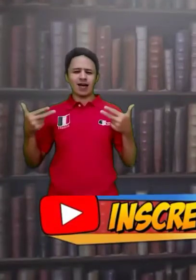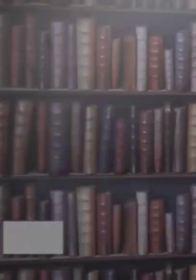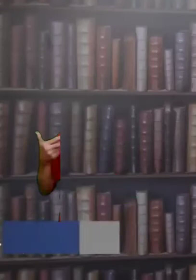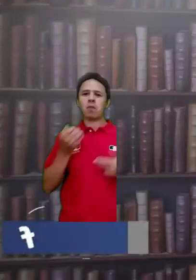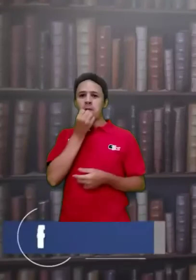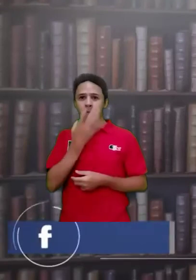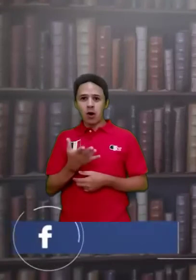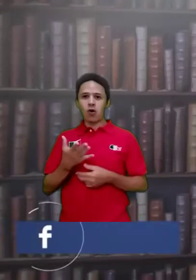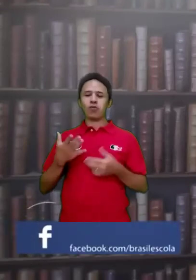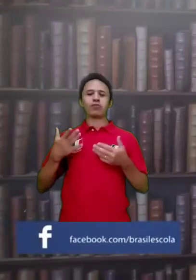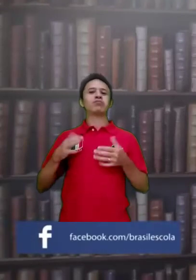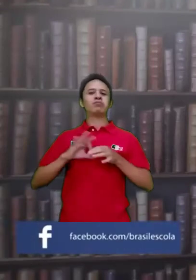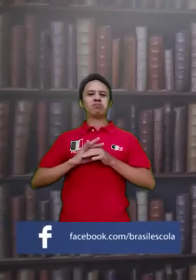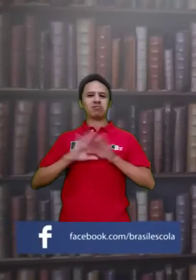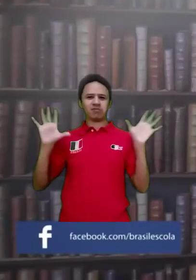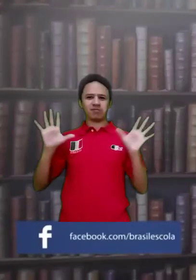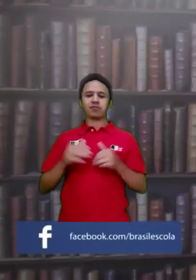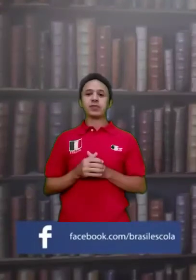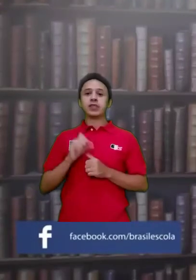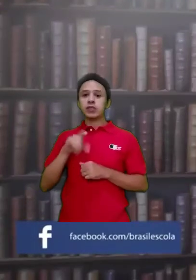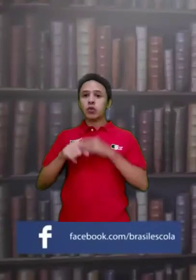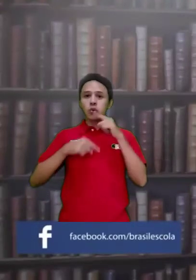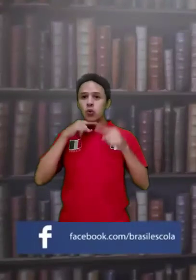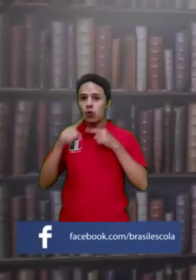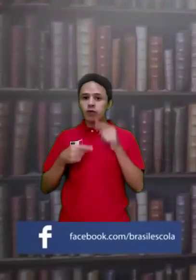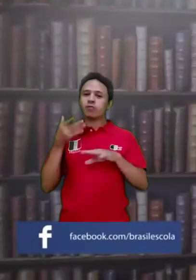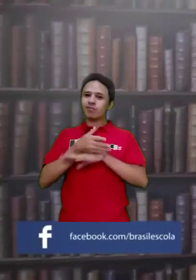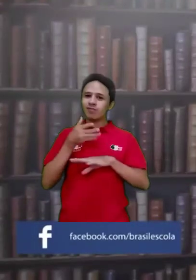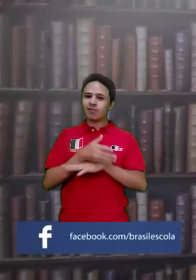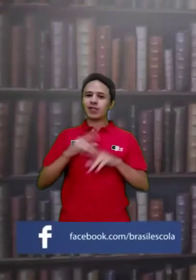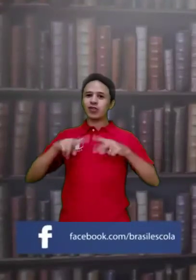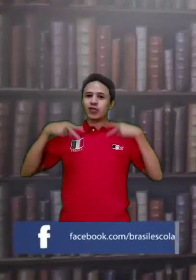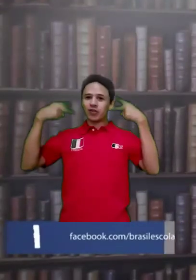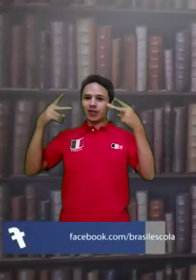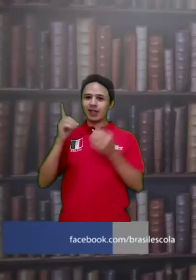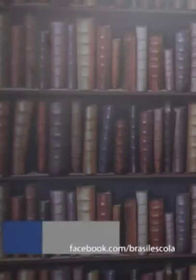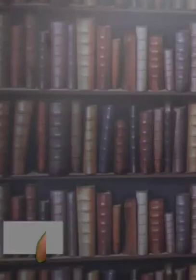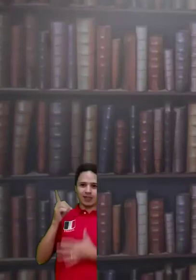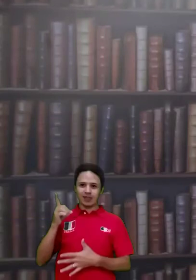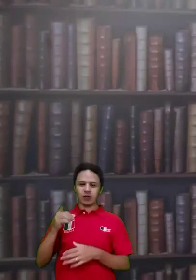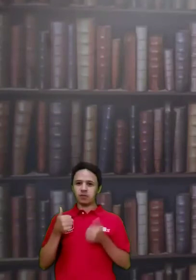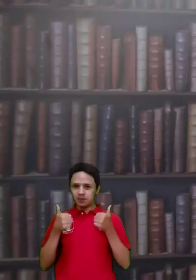à disposição. Em caso de dúvidas, acesse os links na descrição.